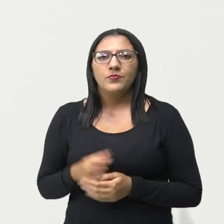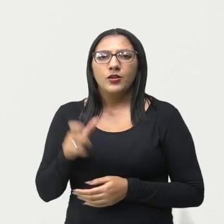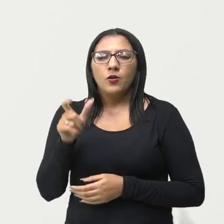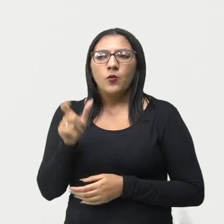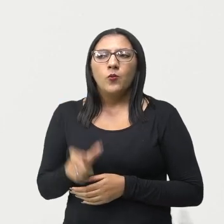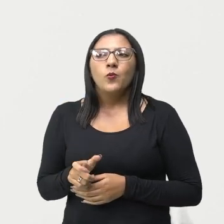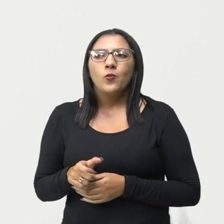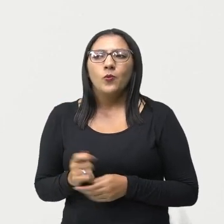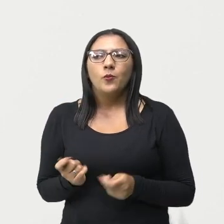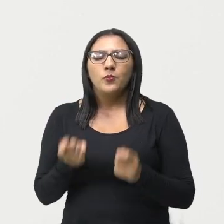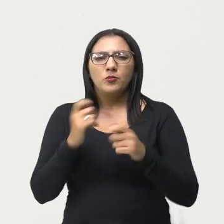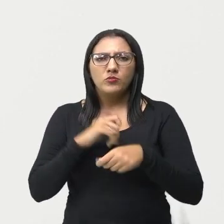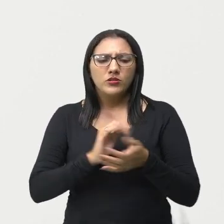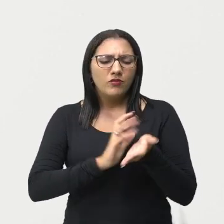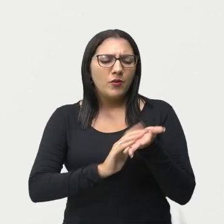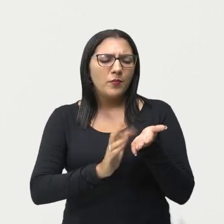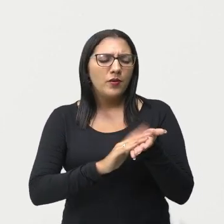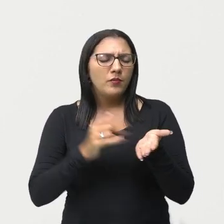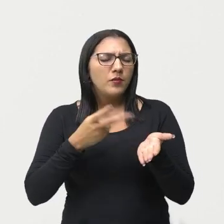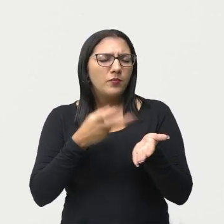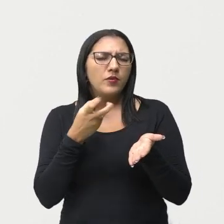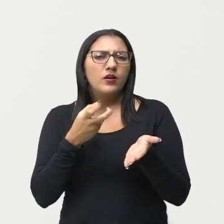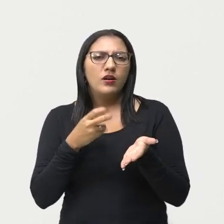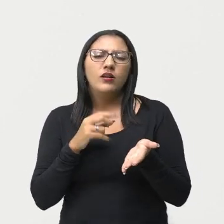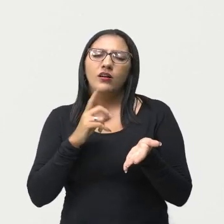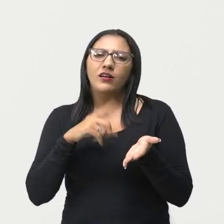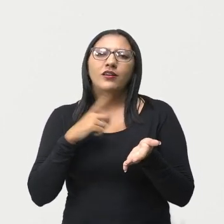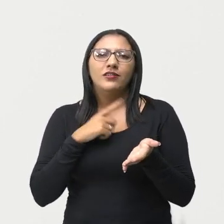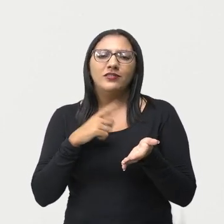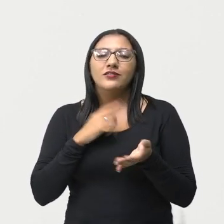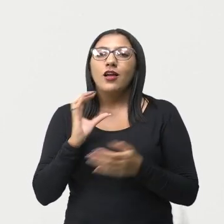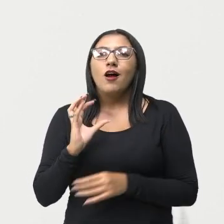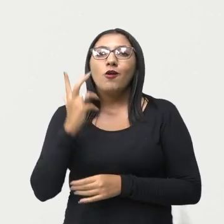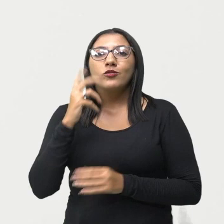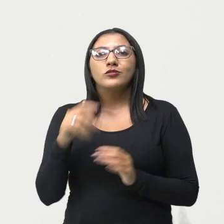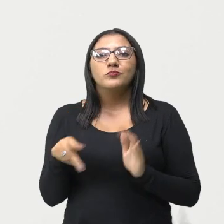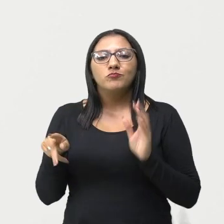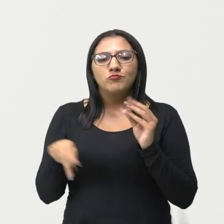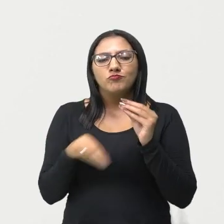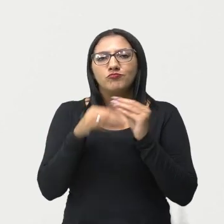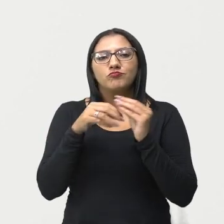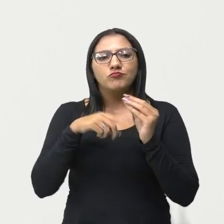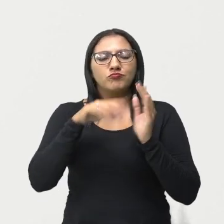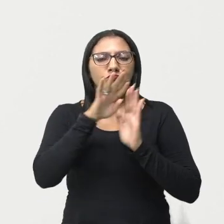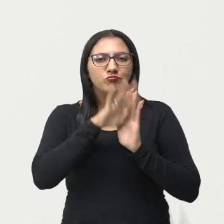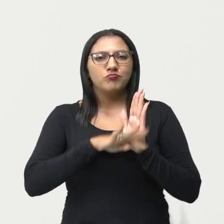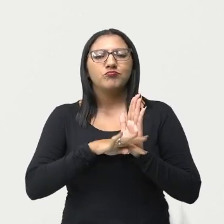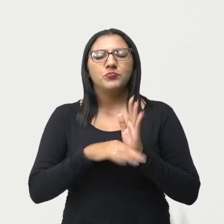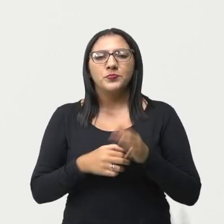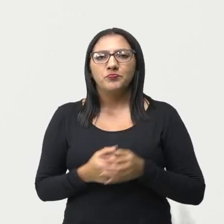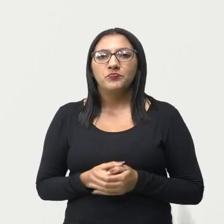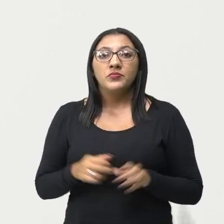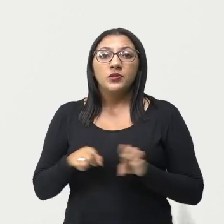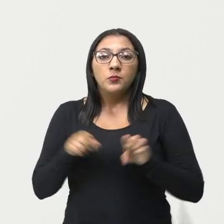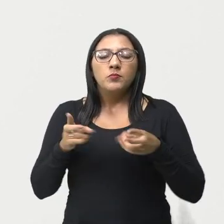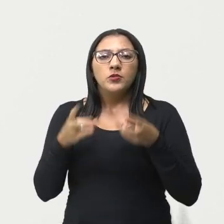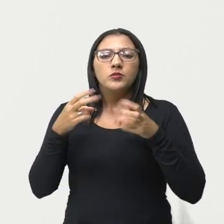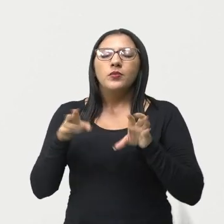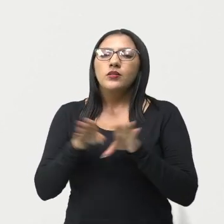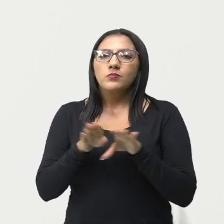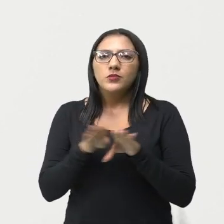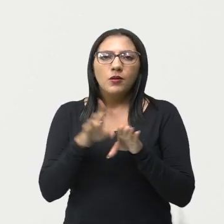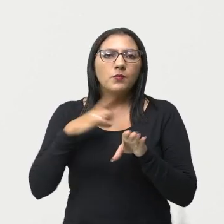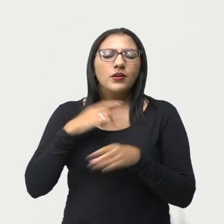pode detectar a presença do trema. Isso é um fato que está presente no nosso texto, mas observem que também é